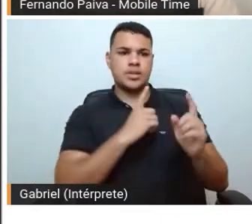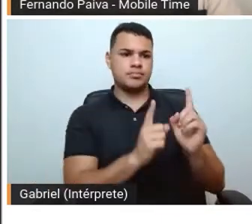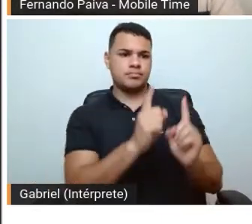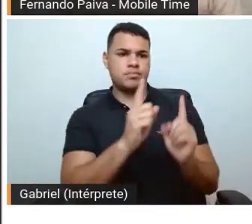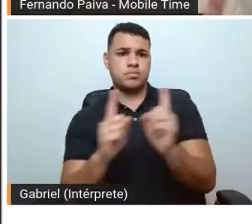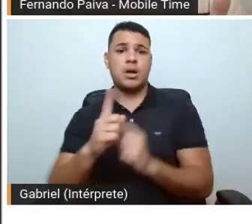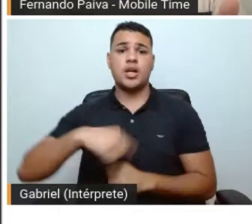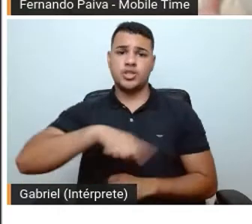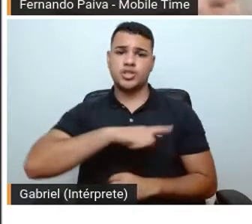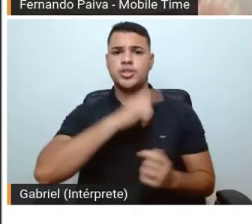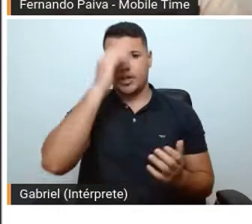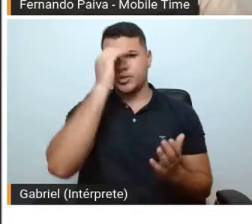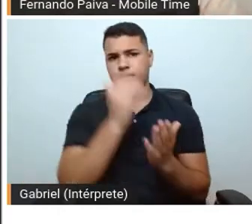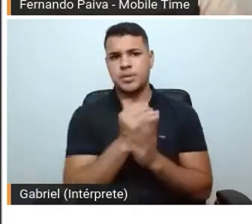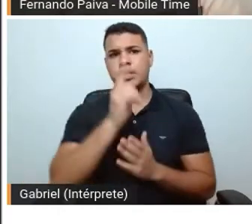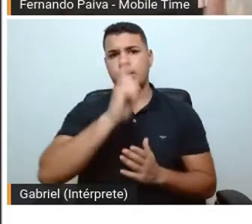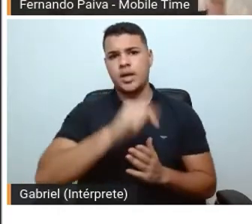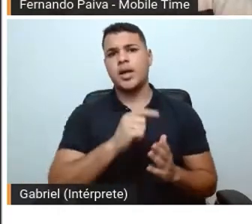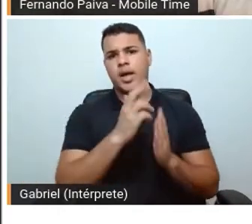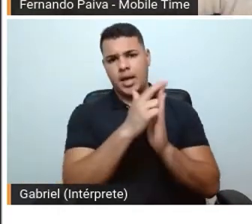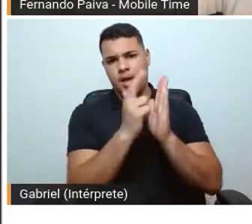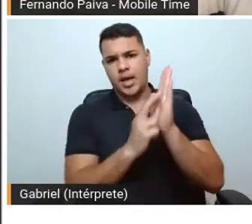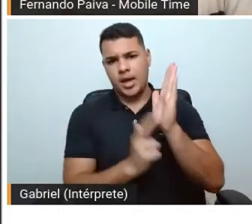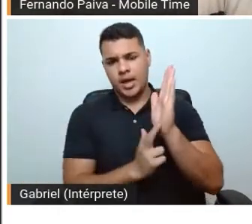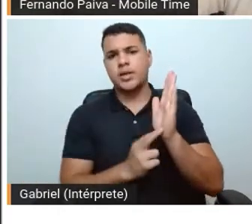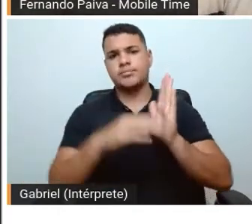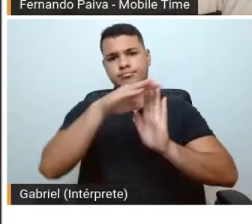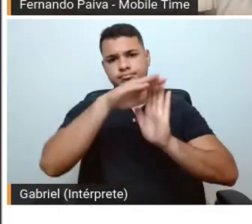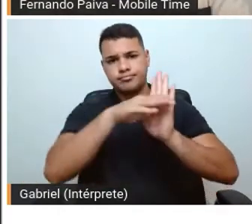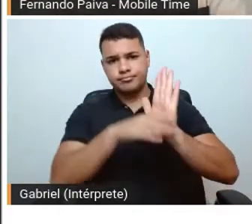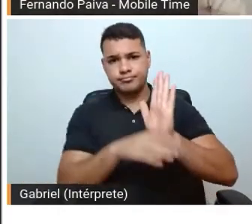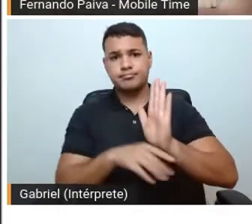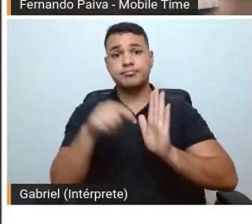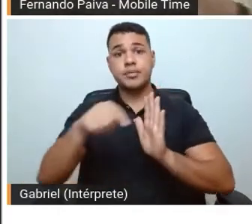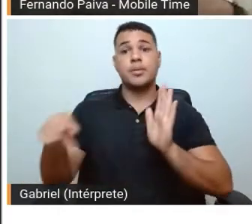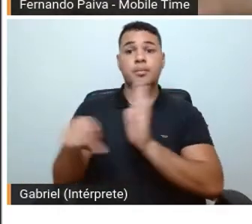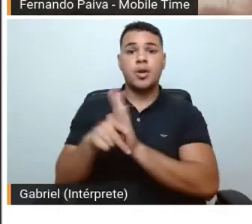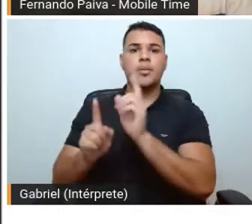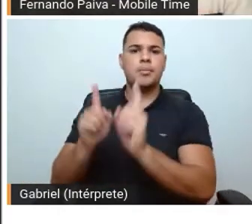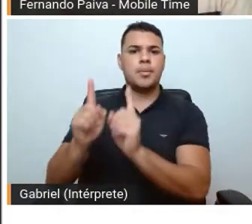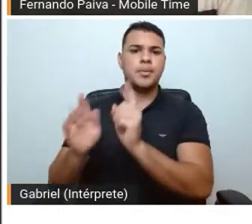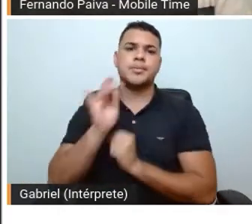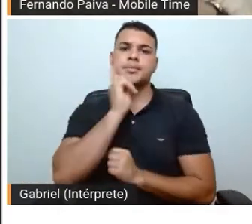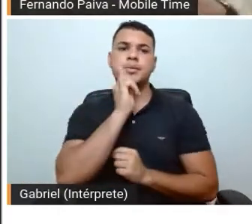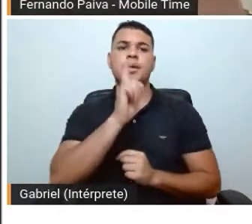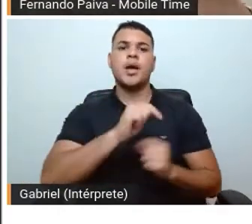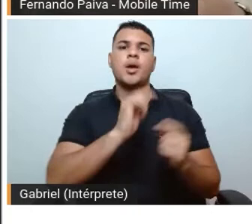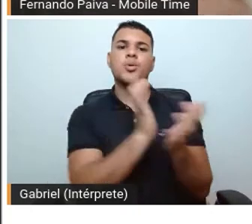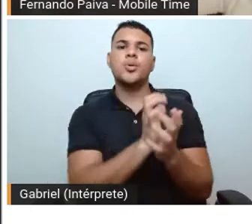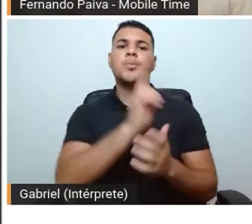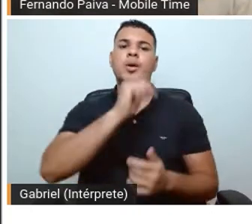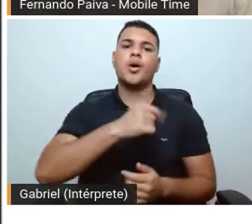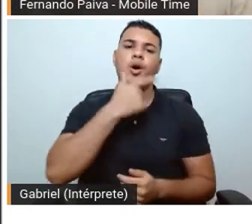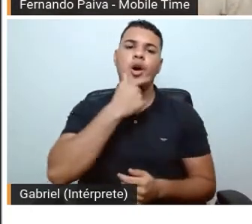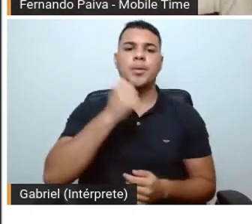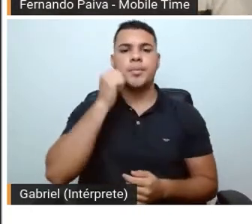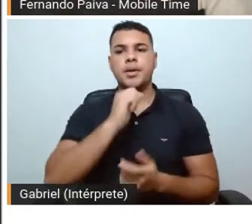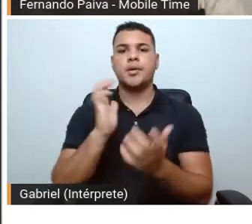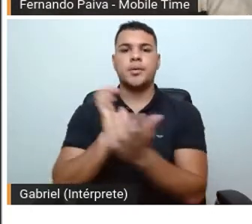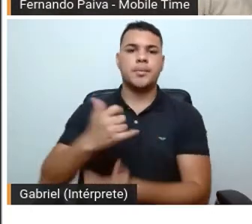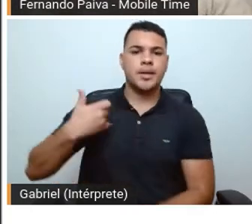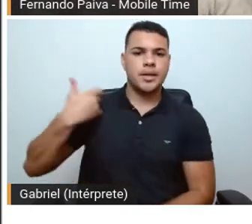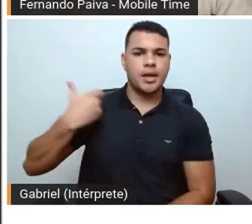respeitando a uma série de critérios demográficos como proporção de gênero proporção por faixa etária